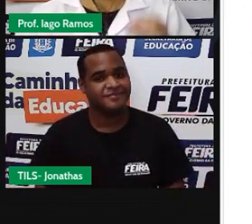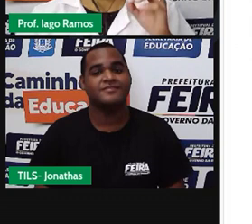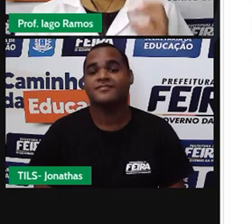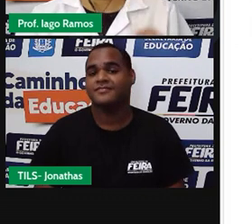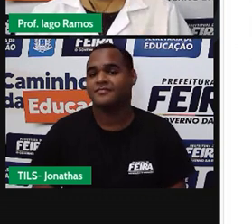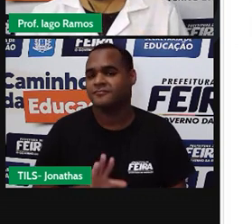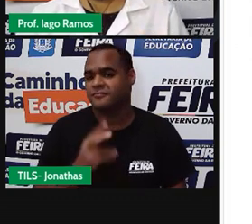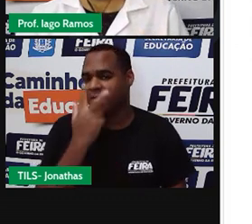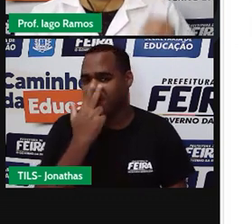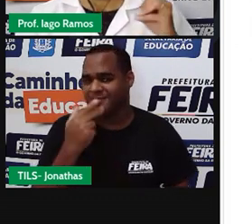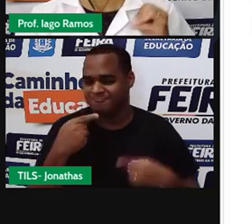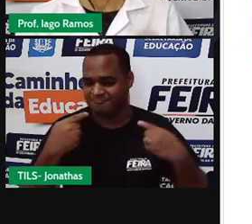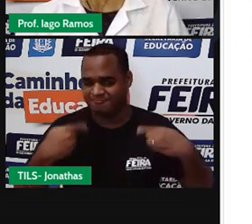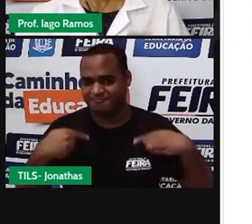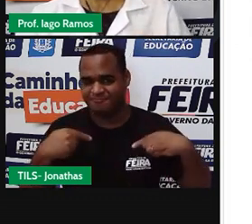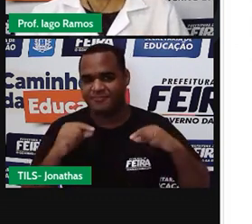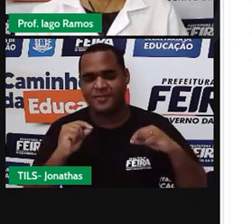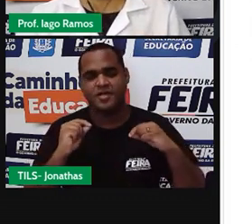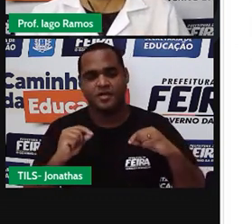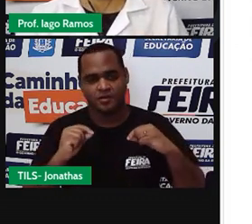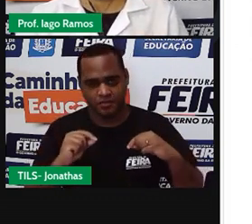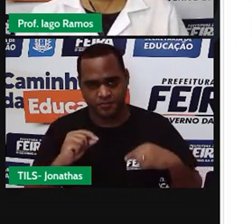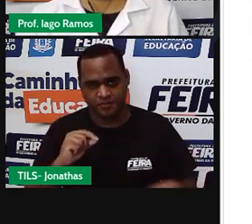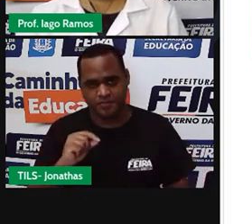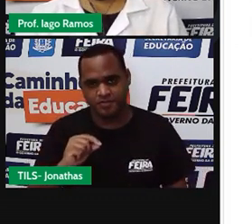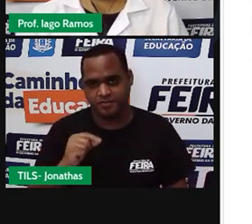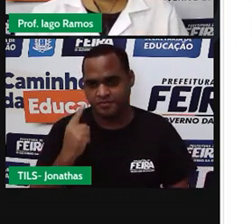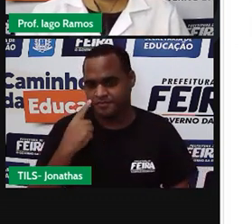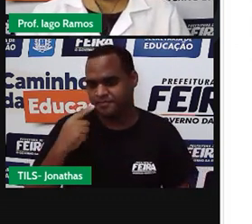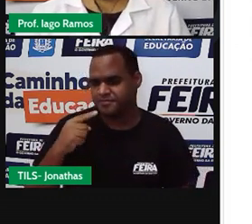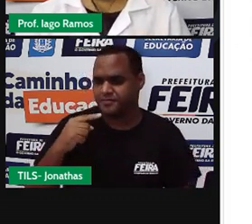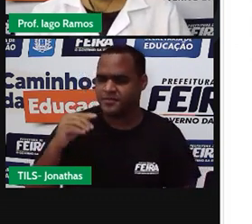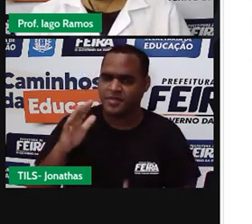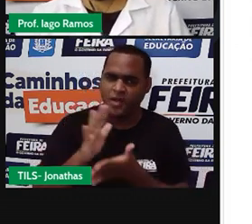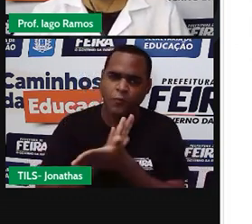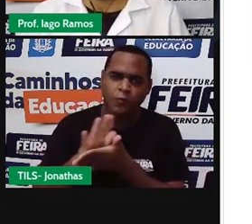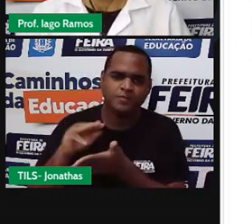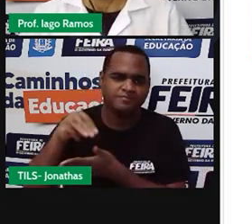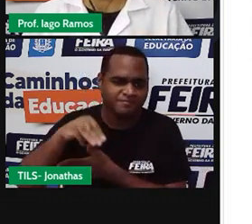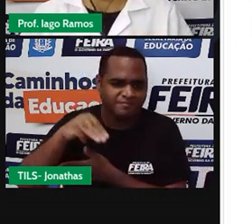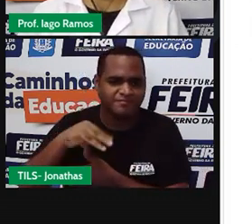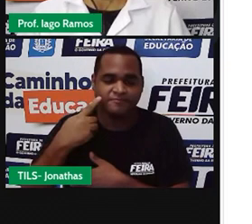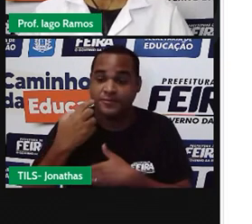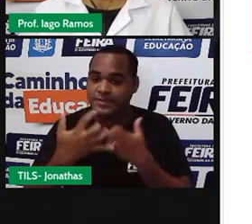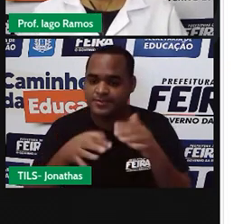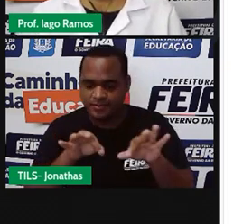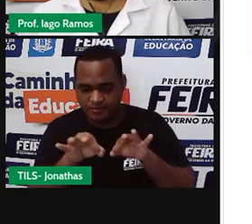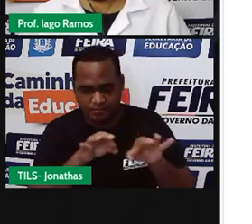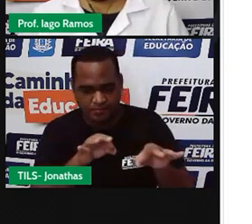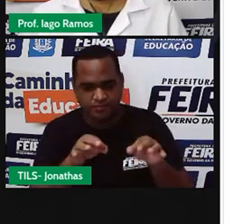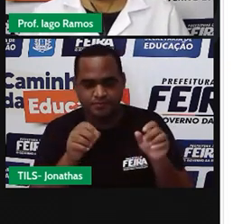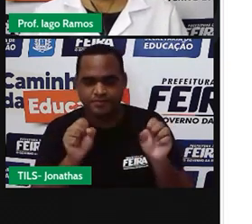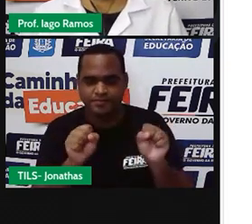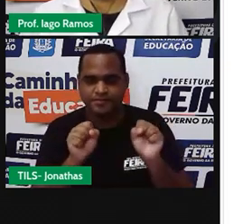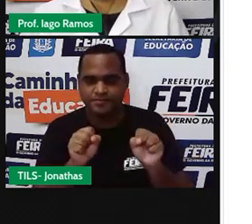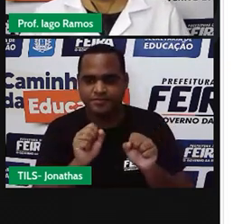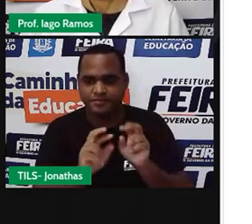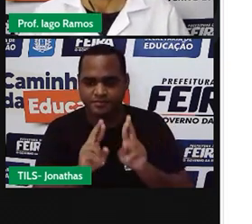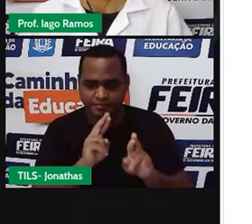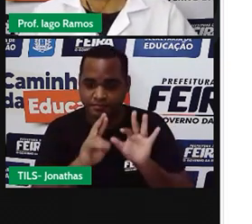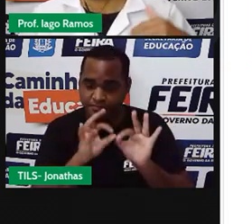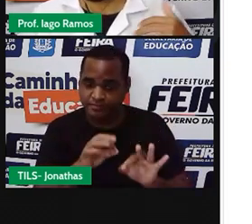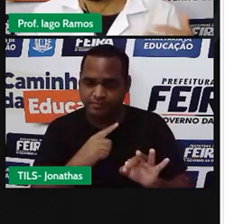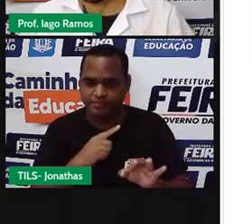eu vou te dar alguns minutinhos para que você resolva ele certo então O interessante é que você